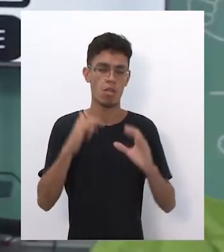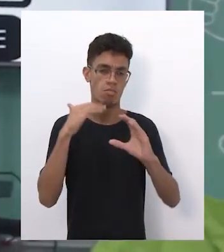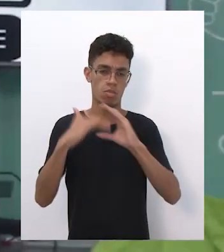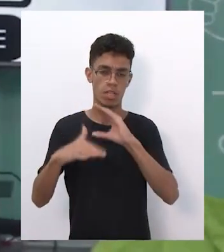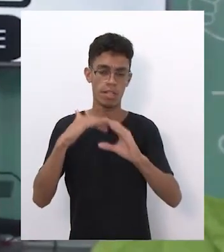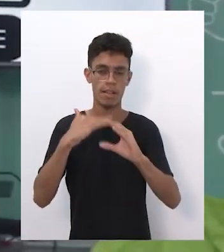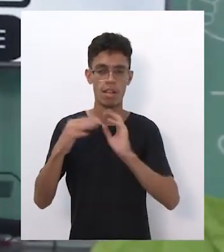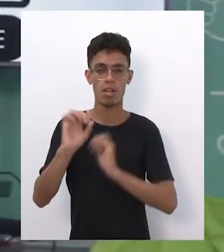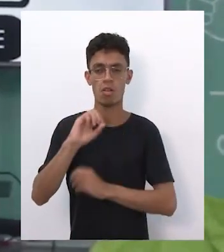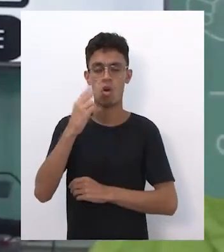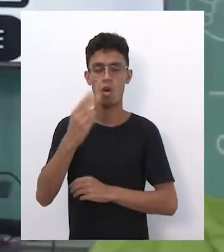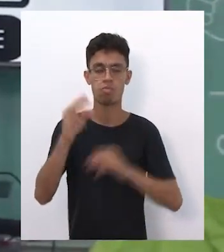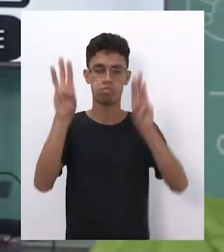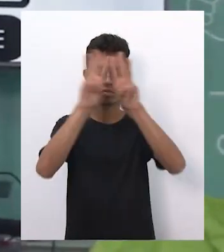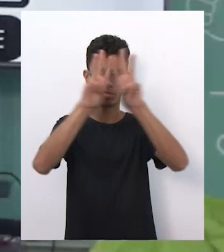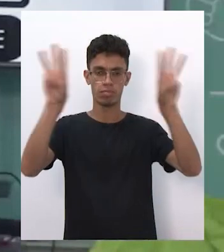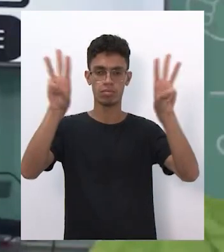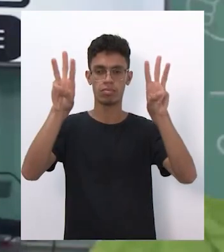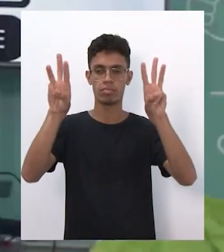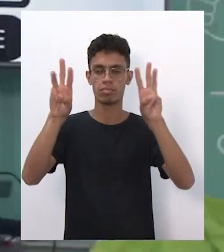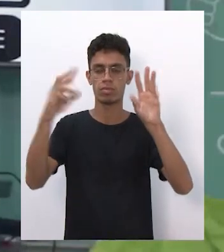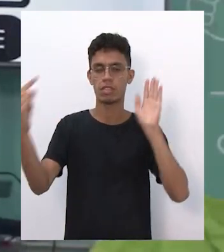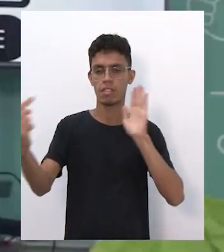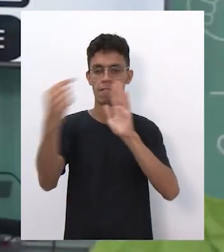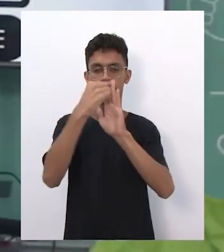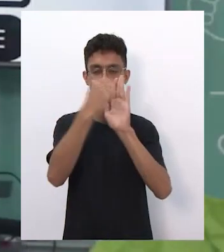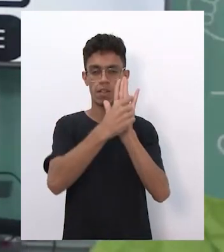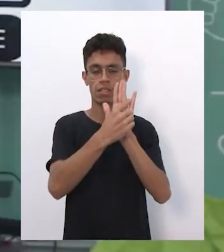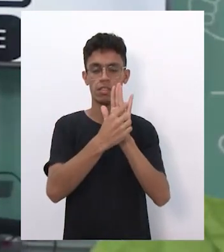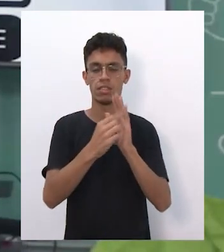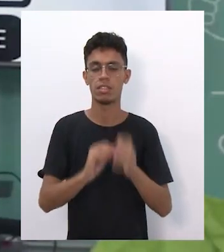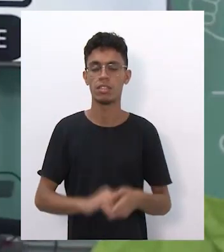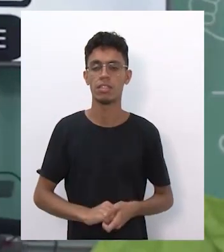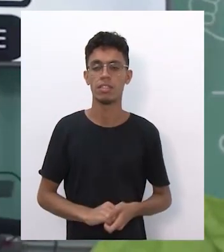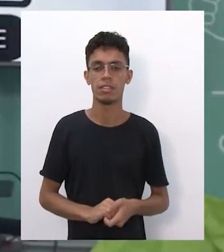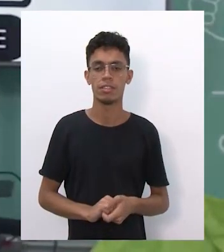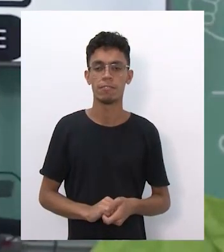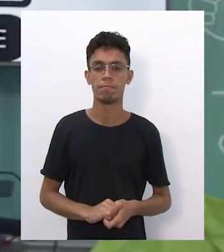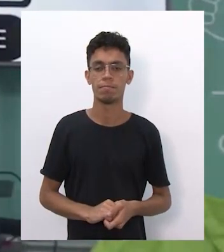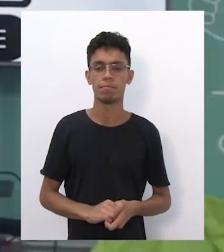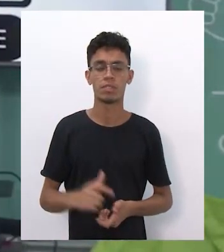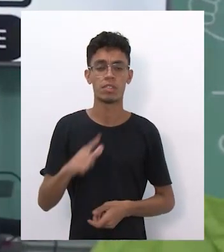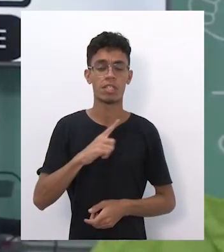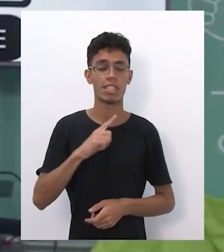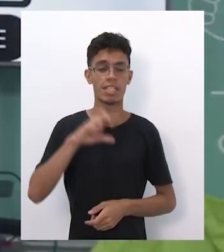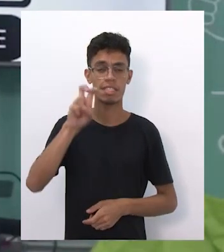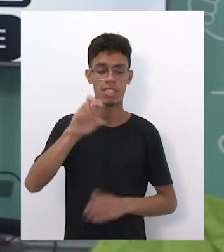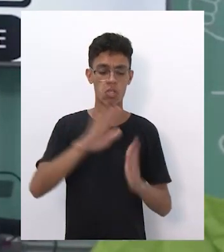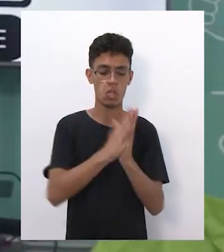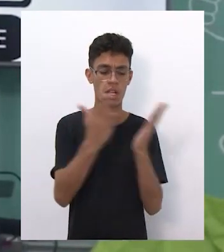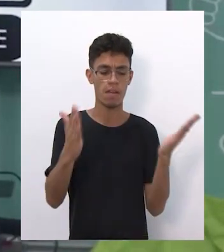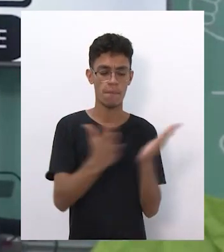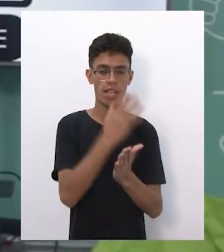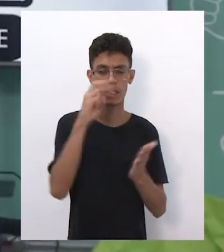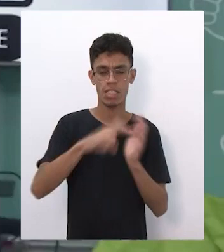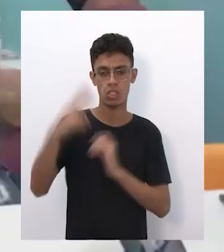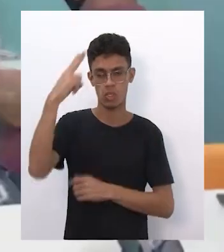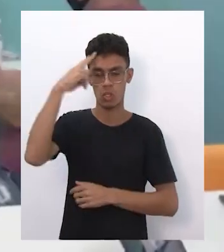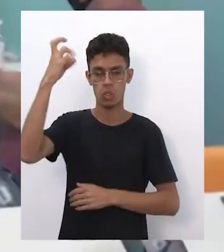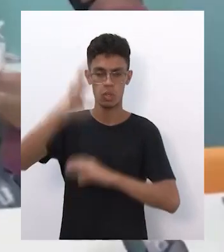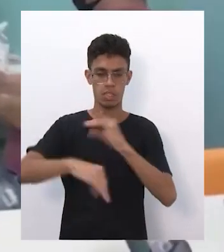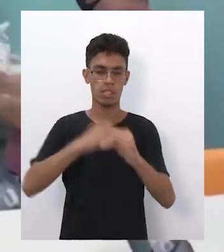Code ou através daquele endereço ali em cima. Ele vai baixar, vai entrar no OneDrive, onde terão 5 livros de cultura digital, que é o tema dessa